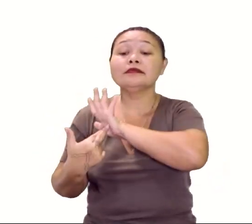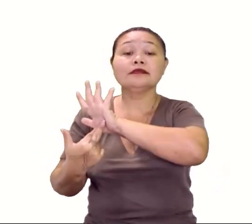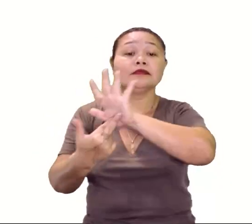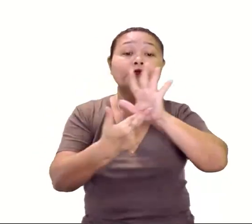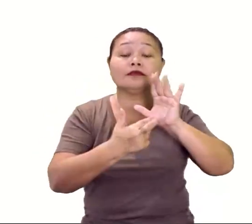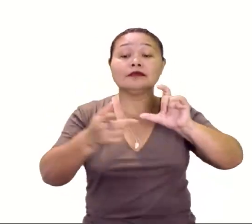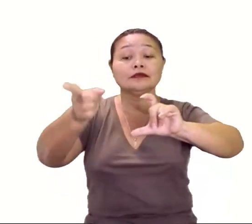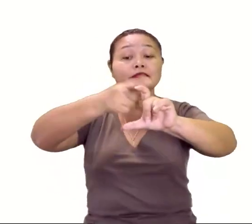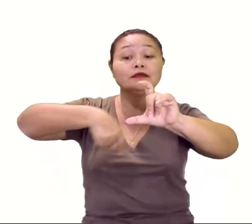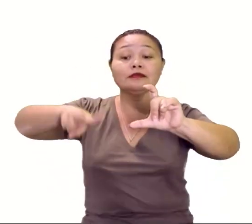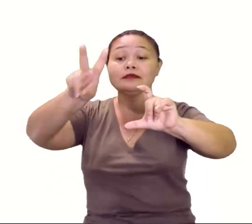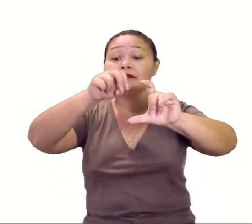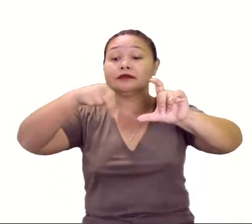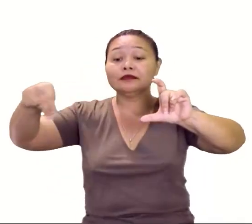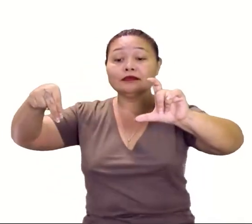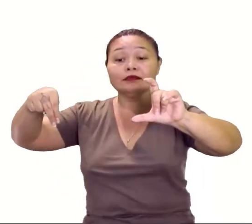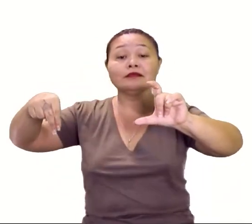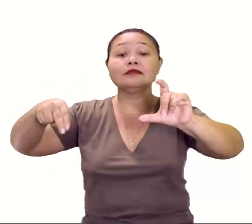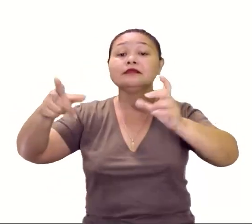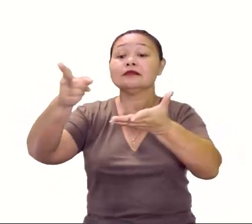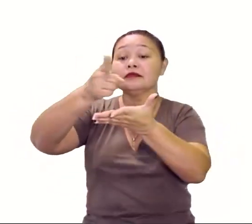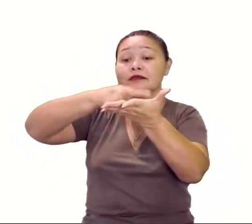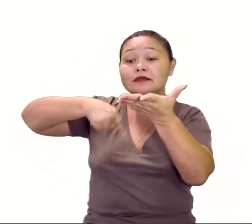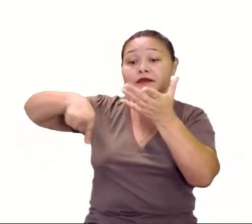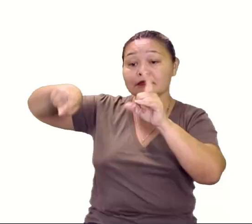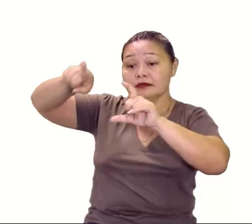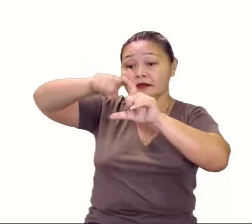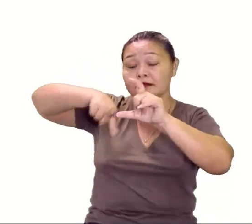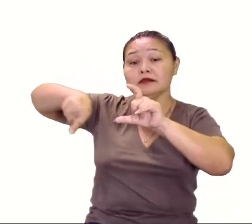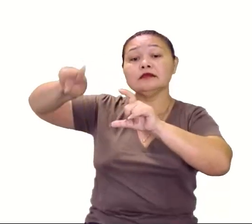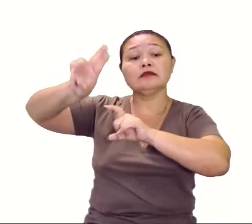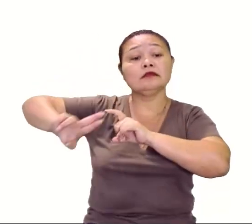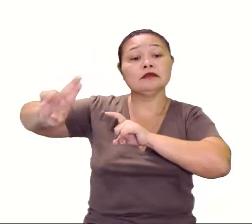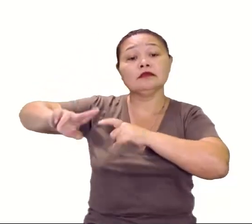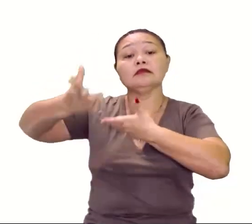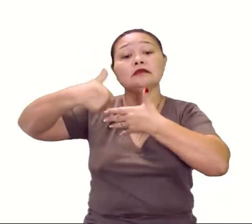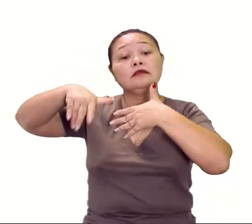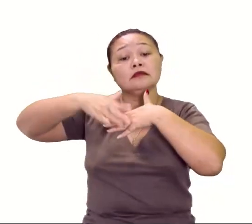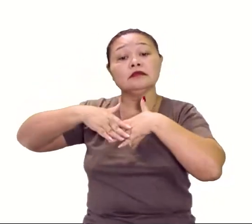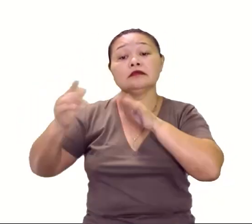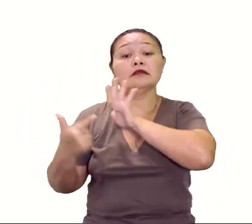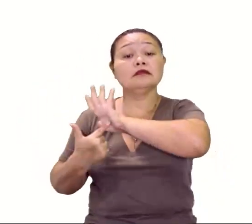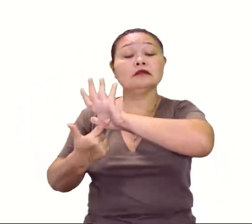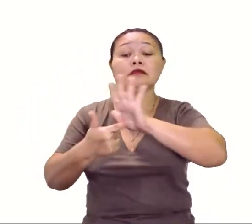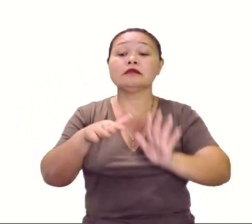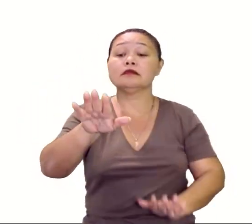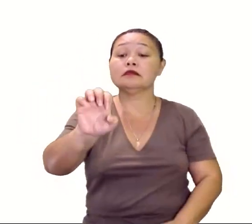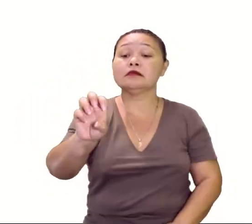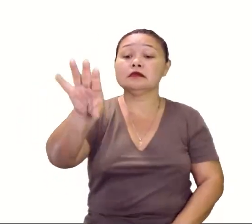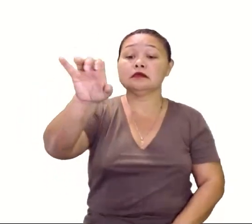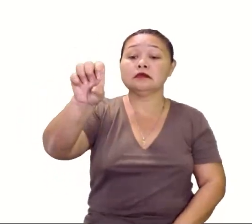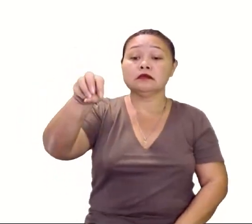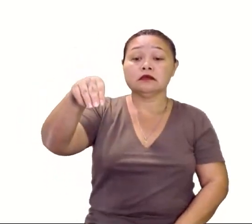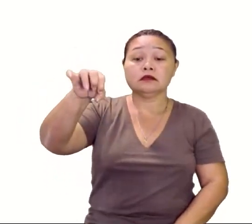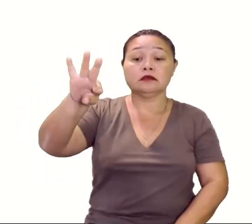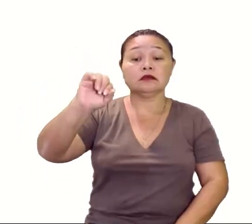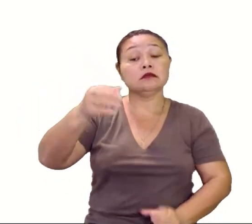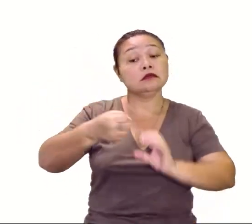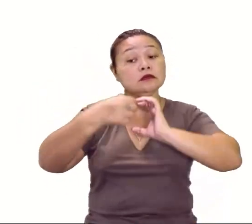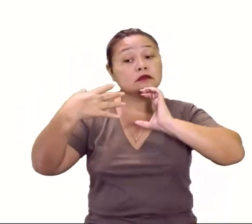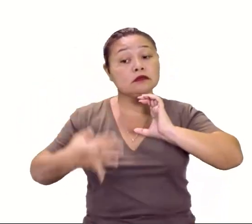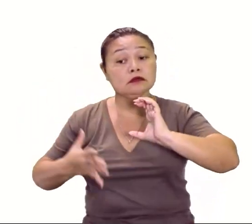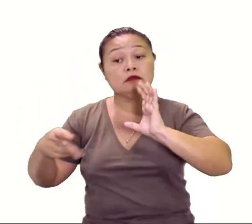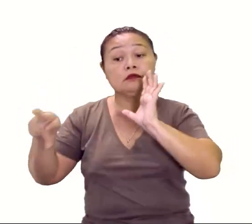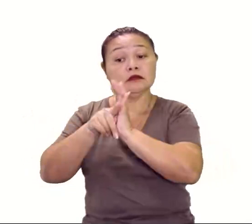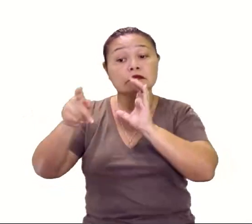no diagrama de Venn é uma representação gráfica, que é muito utilizada em matemática para apresentar os elementos ou as propriedades de um